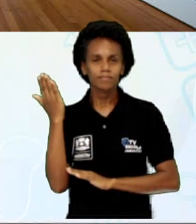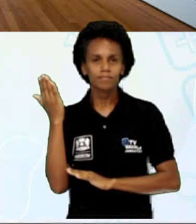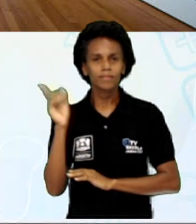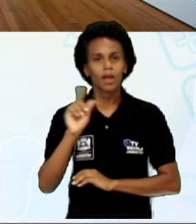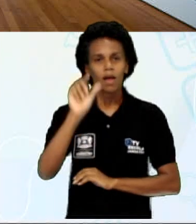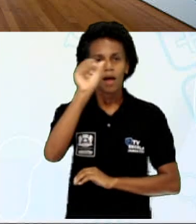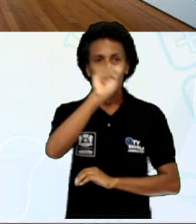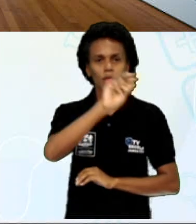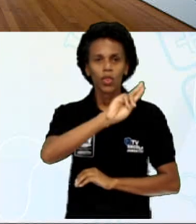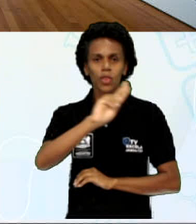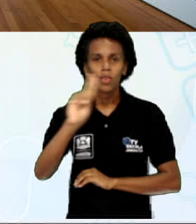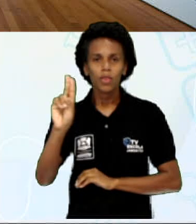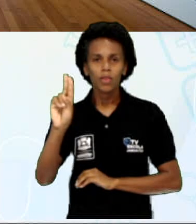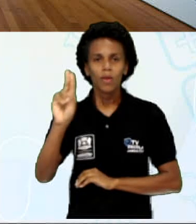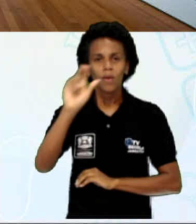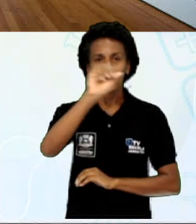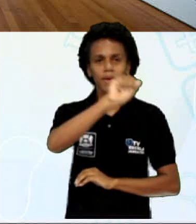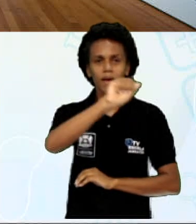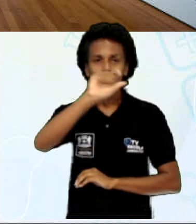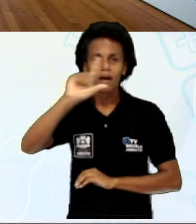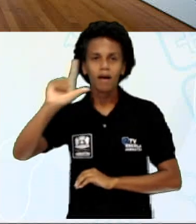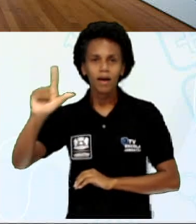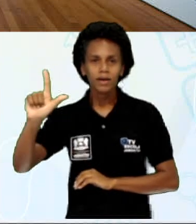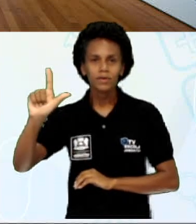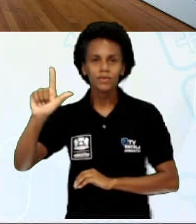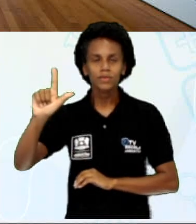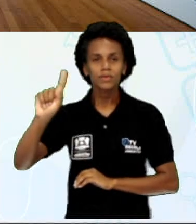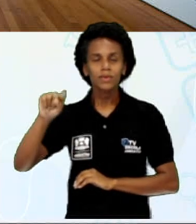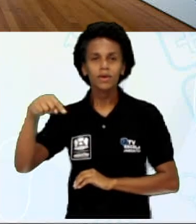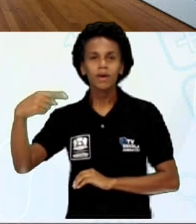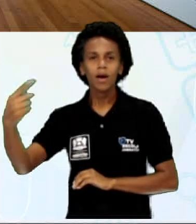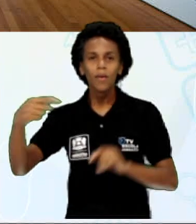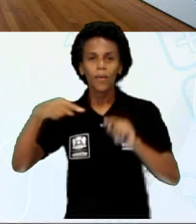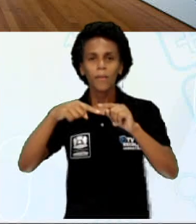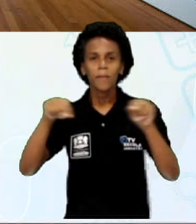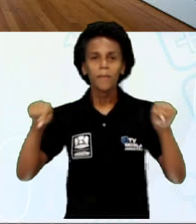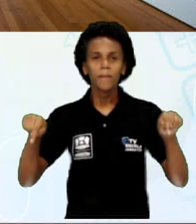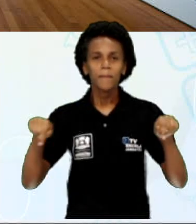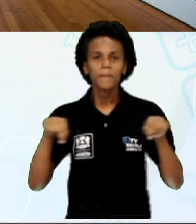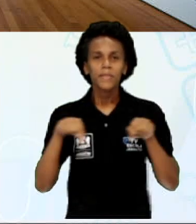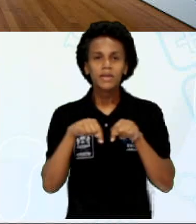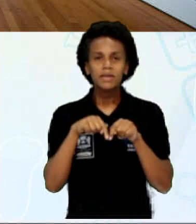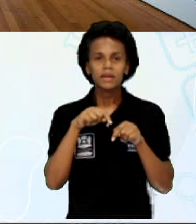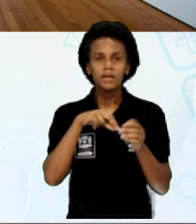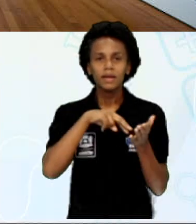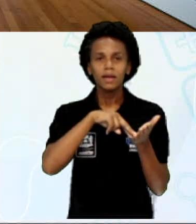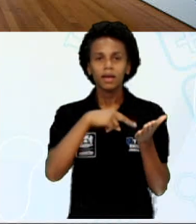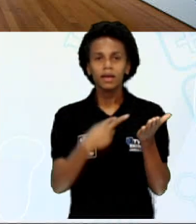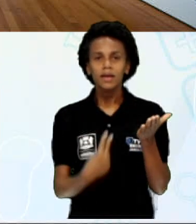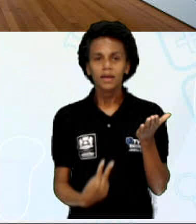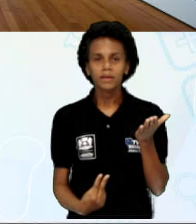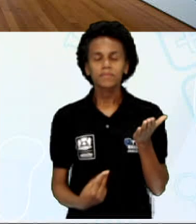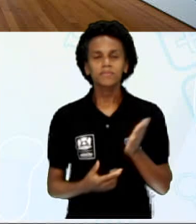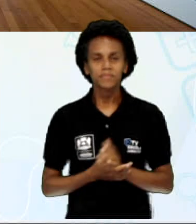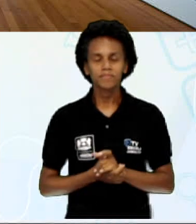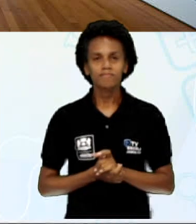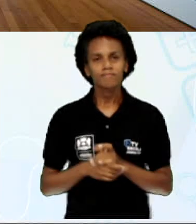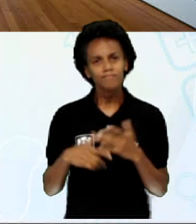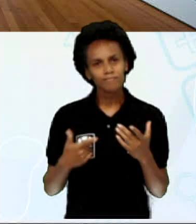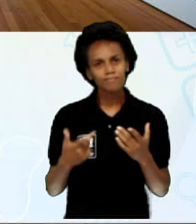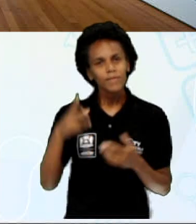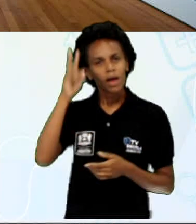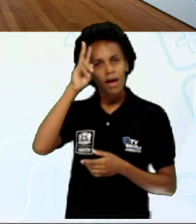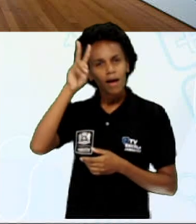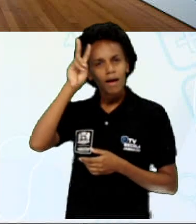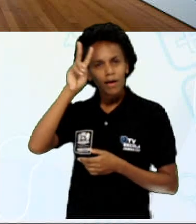Piscina, essa que aparece nas paredes. Essa tela, a piscina, tem uma história bem interessante, que ele pede para ir para a piscina, só que o sol estava